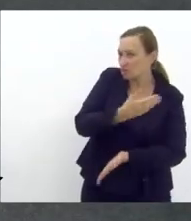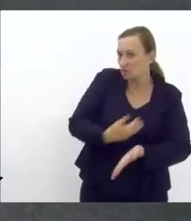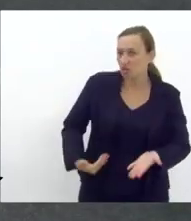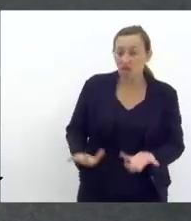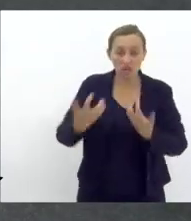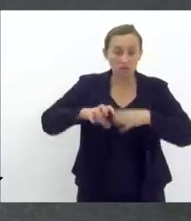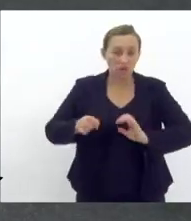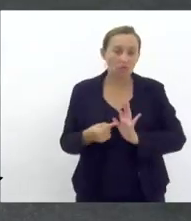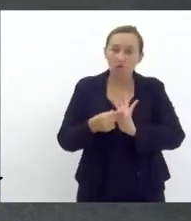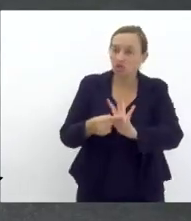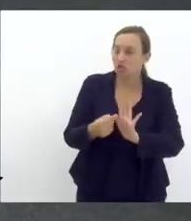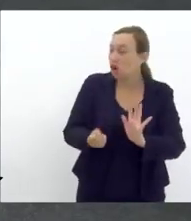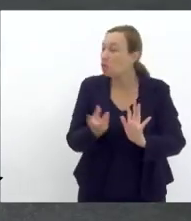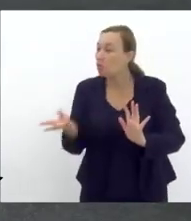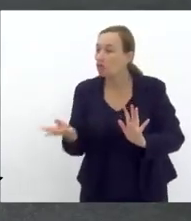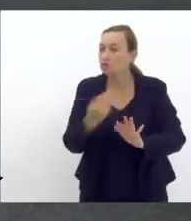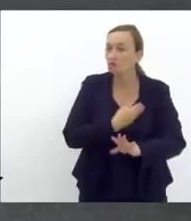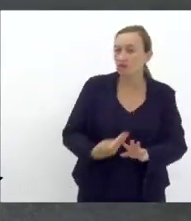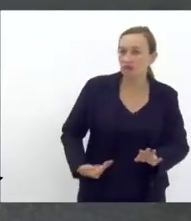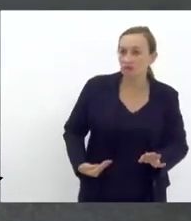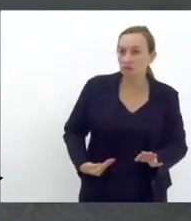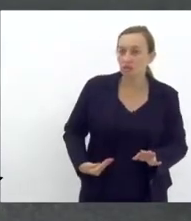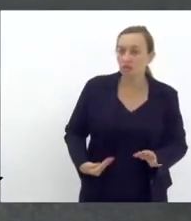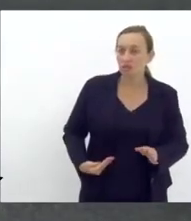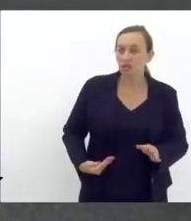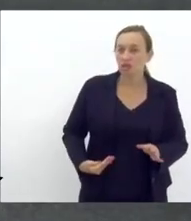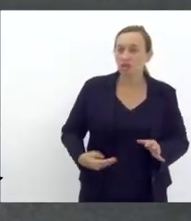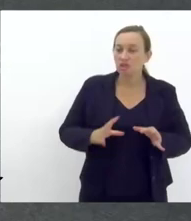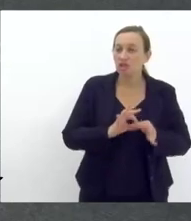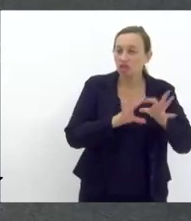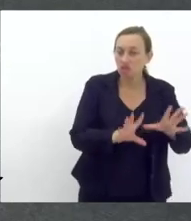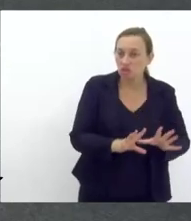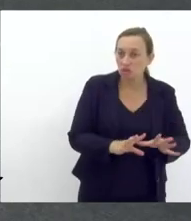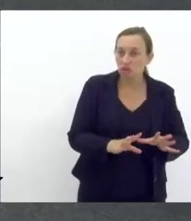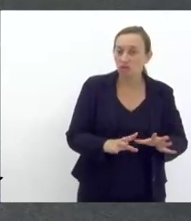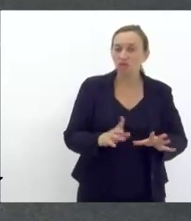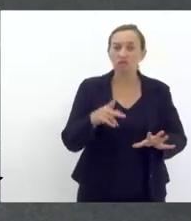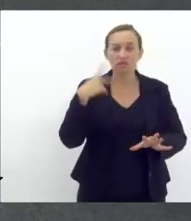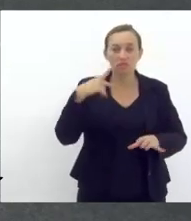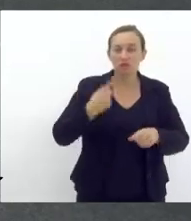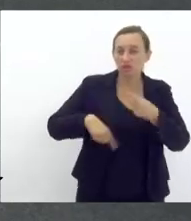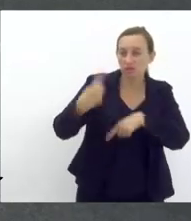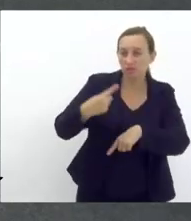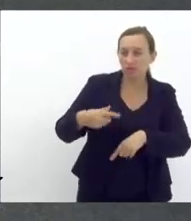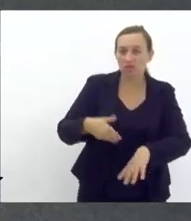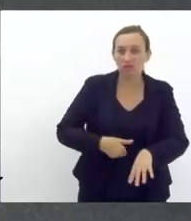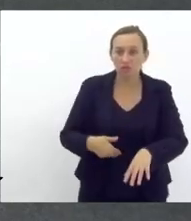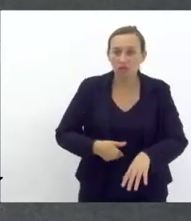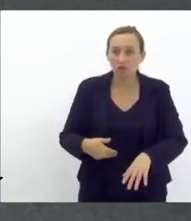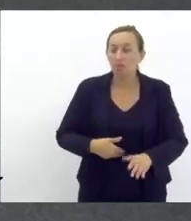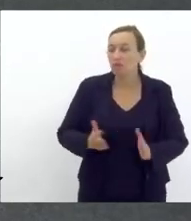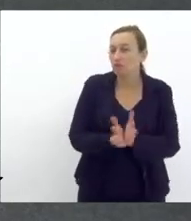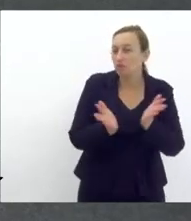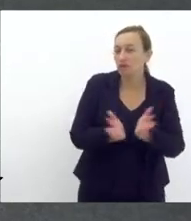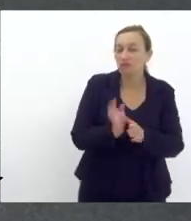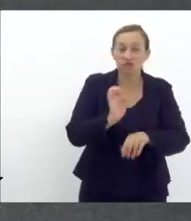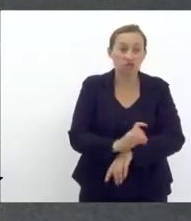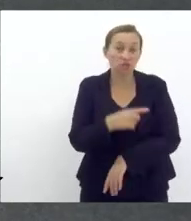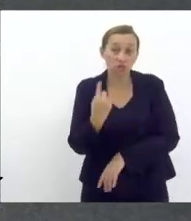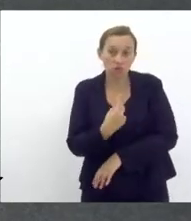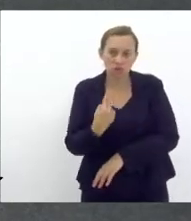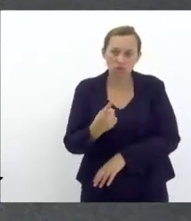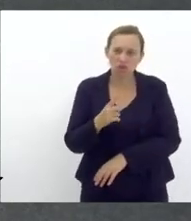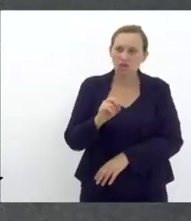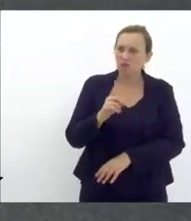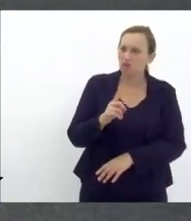demonstrar o quanto que o governador Abriu Mão de fazer uma política de superação da fome da miséria no nosso estado não é